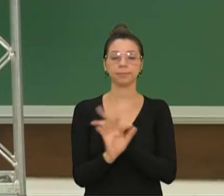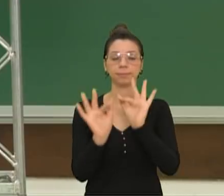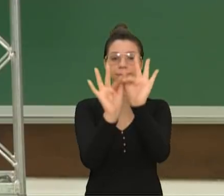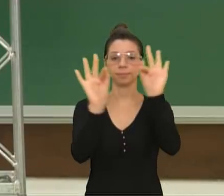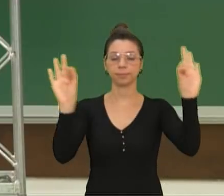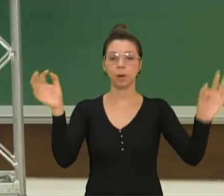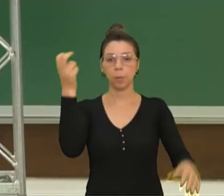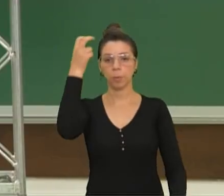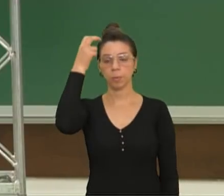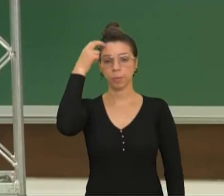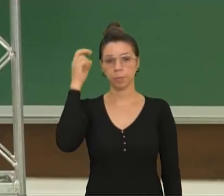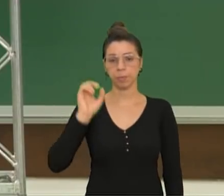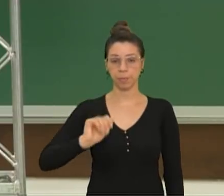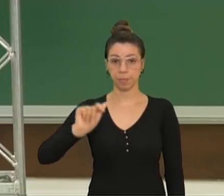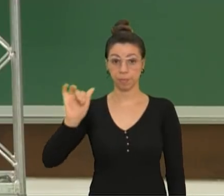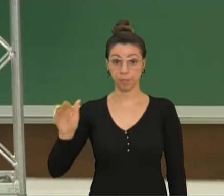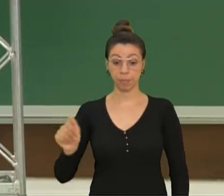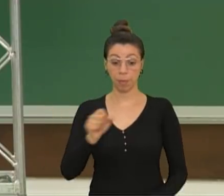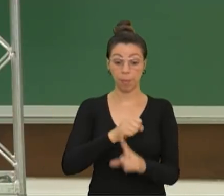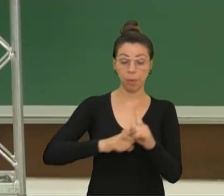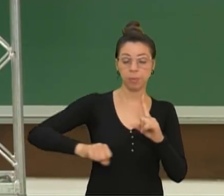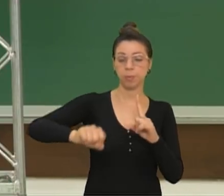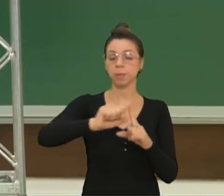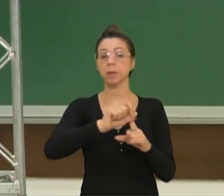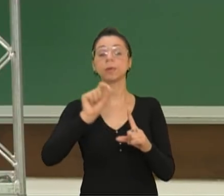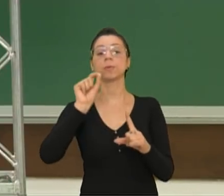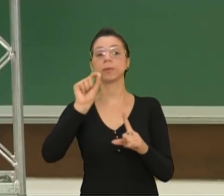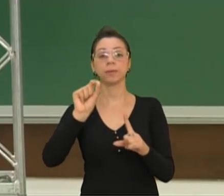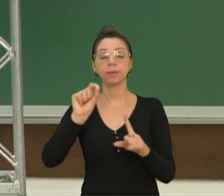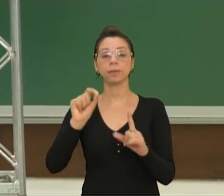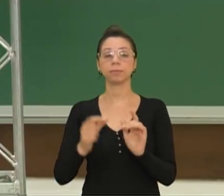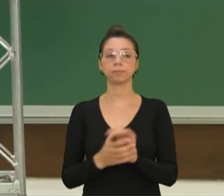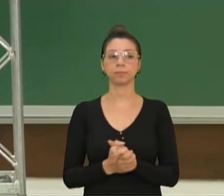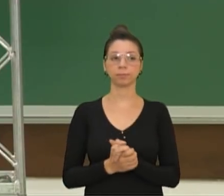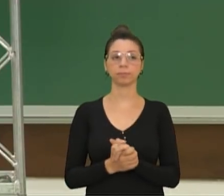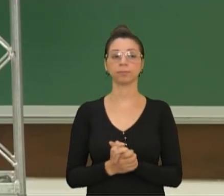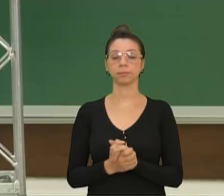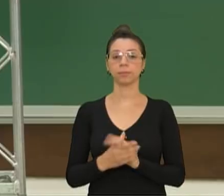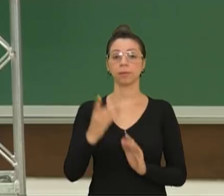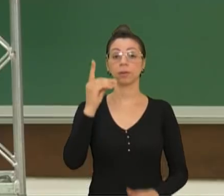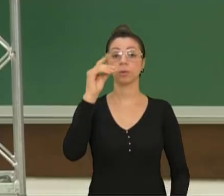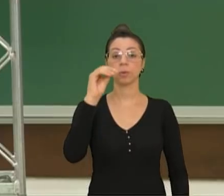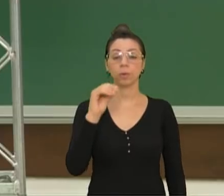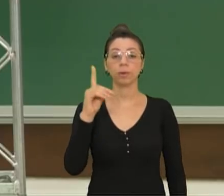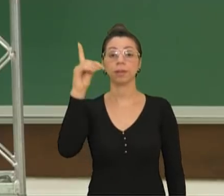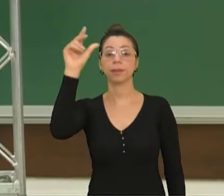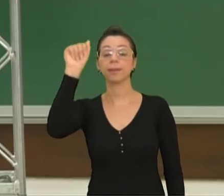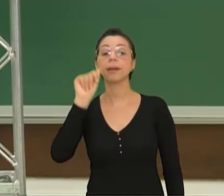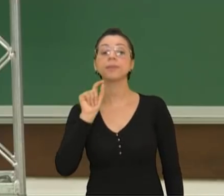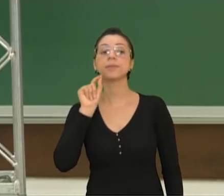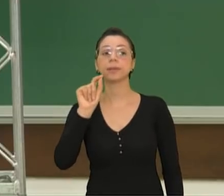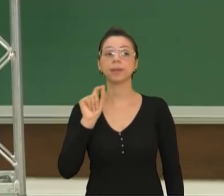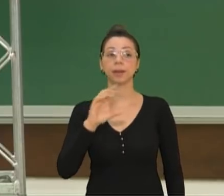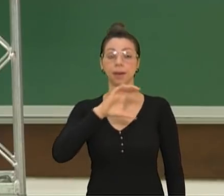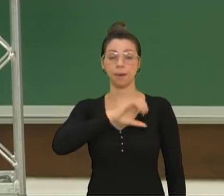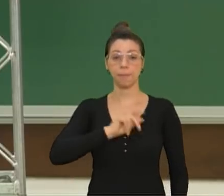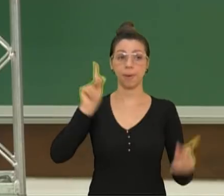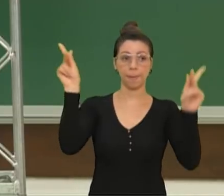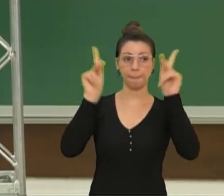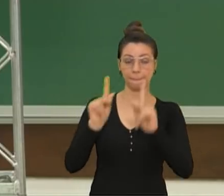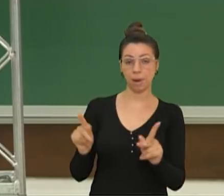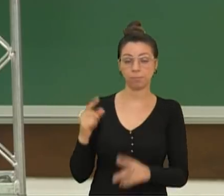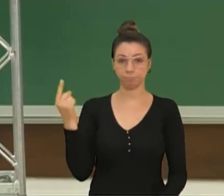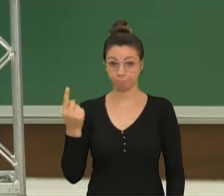cultura africana, uma sociedade sustentada pelos pilares do e da fazem parte da ética. Letra A, amor, paz,